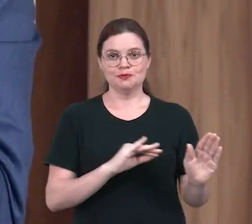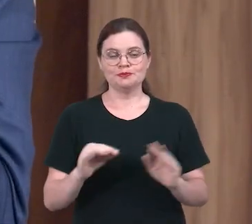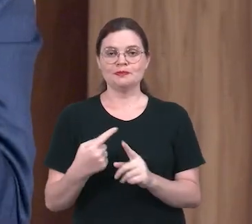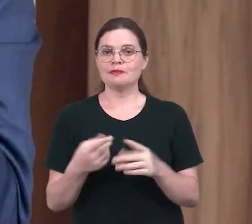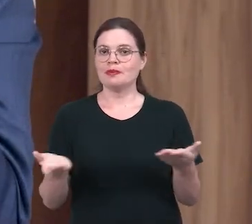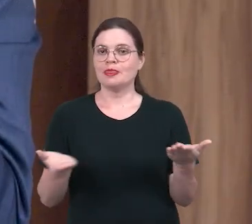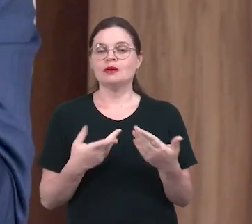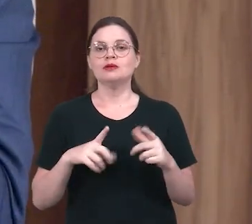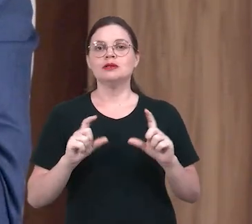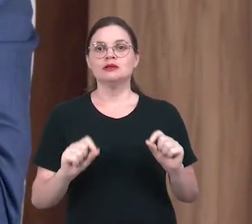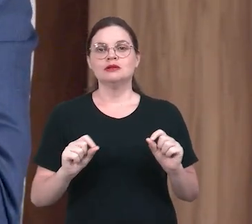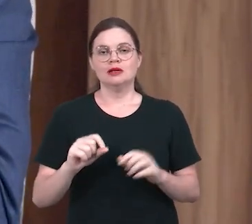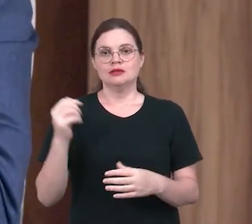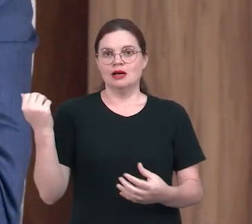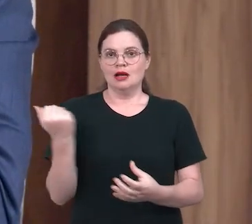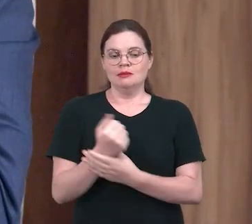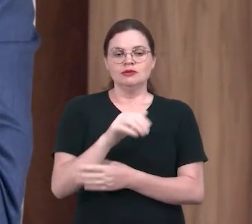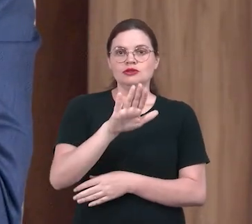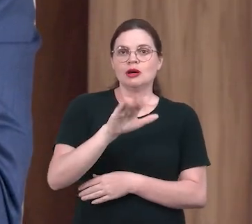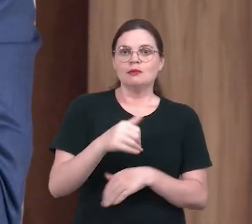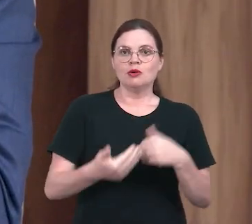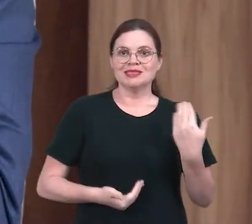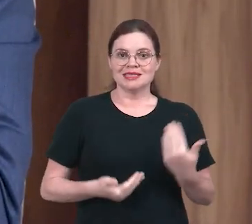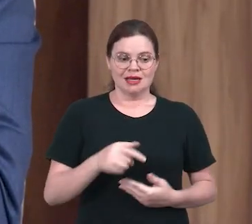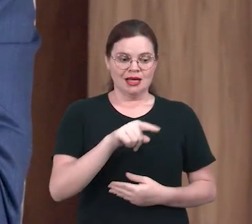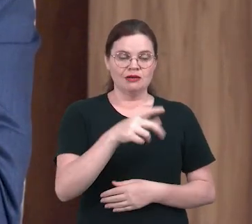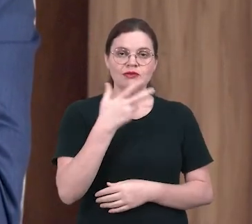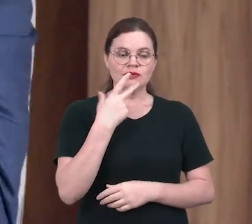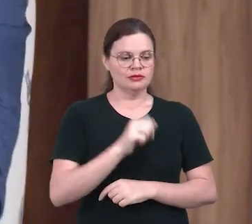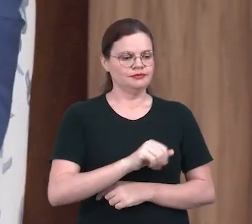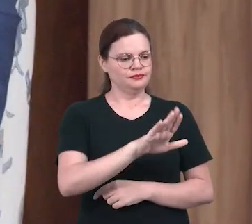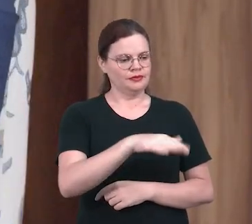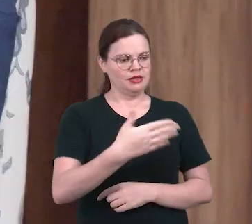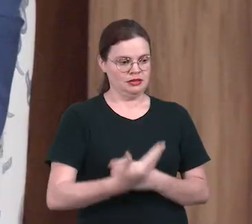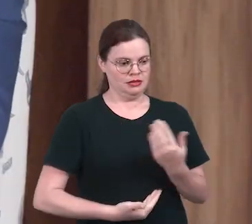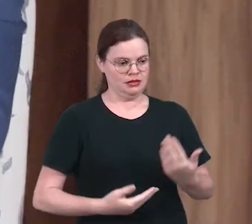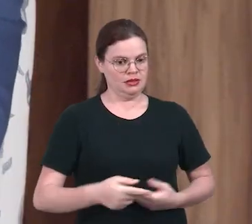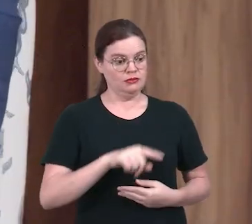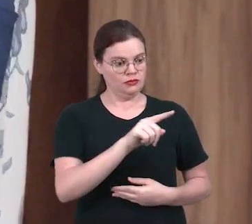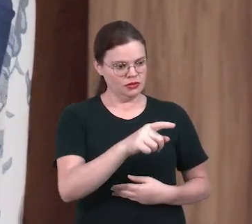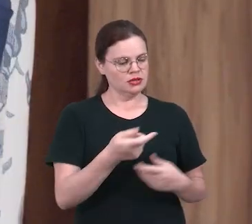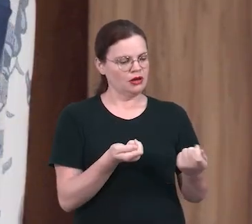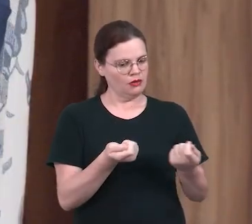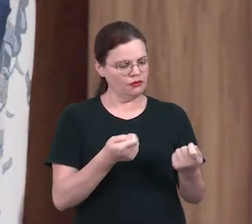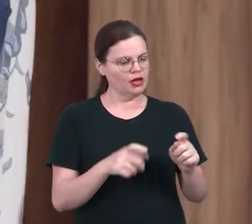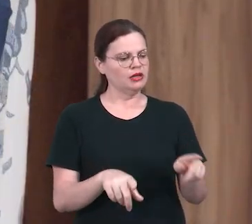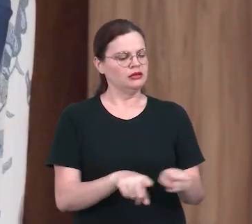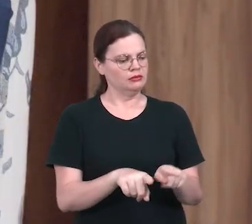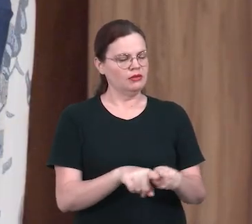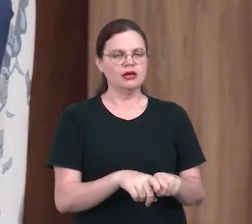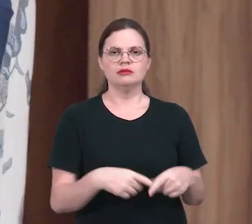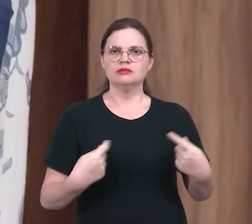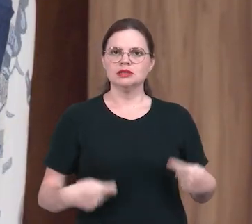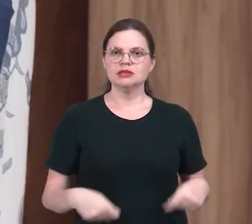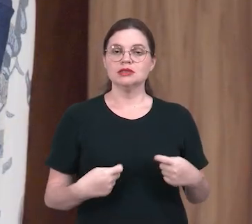que tinha o governo de tudo da sua casa, e diz para esse servo que ele queria esse servo governando